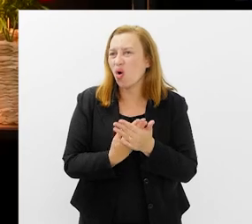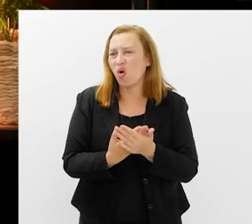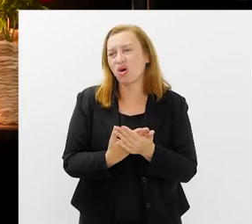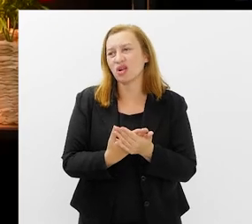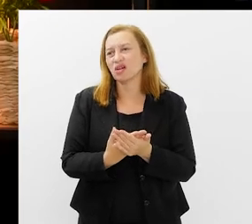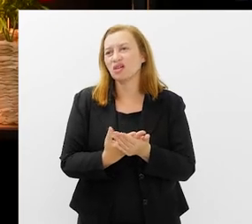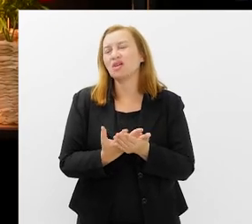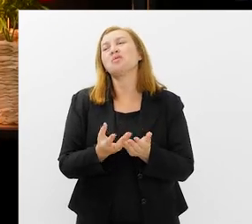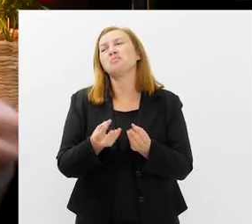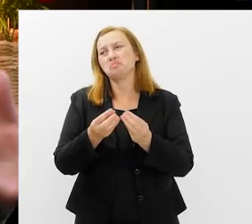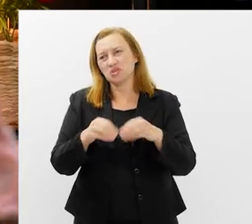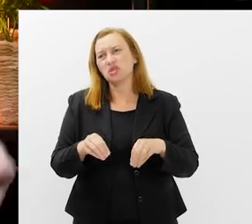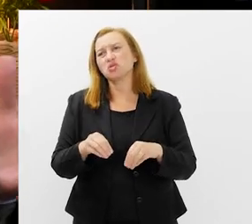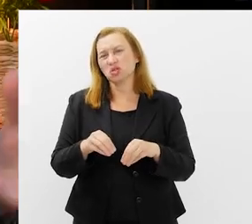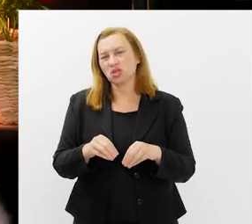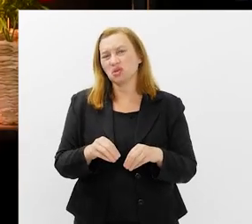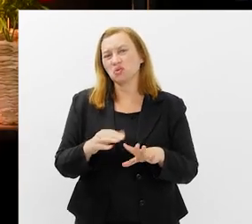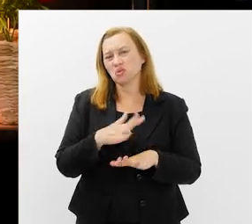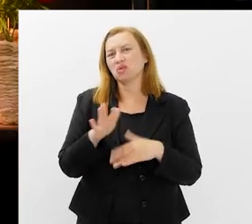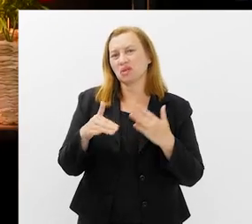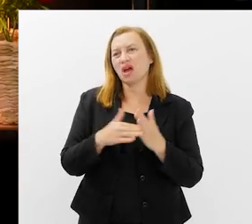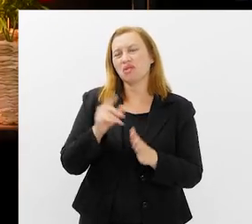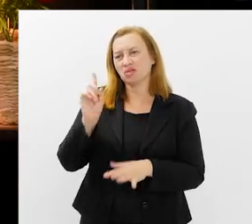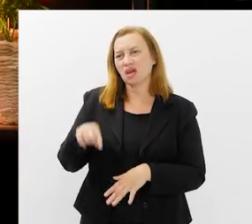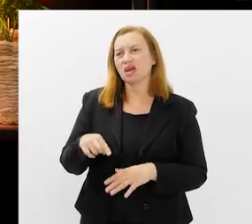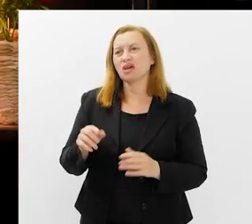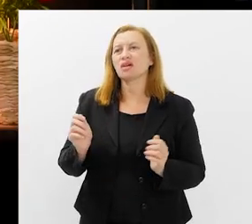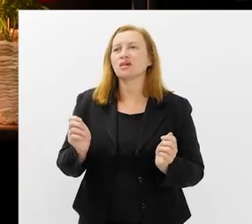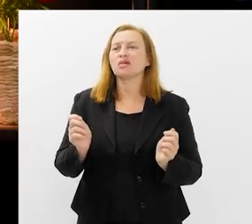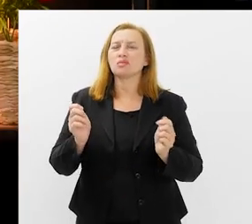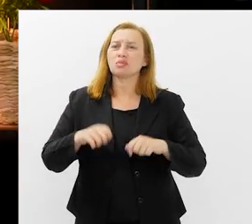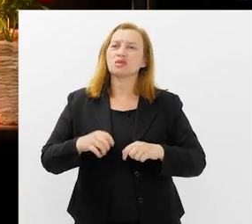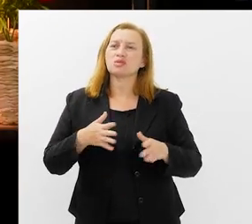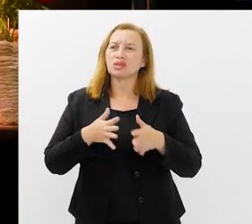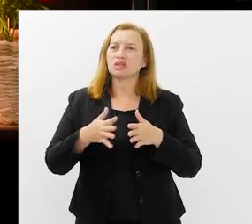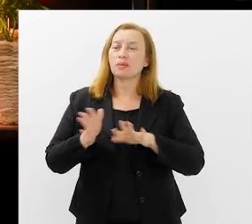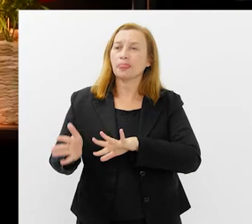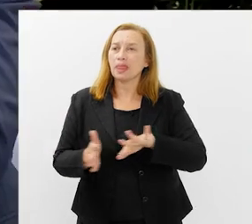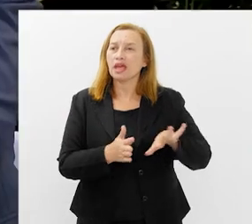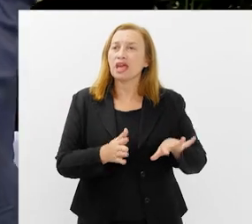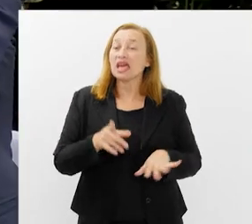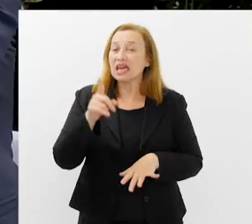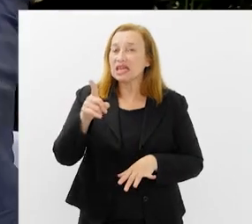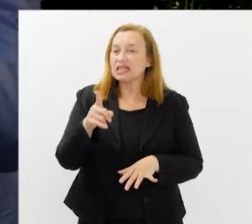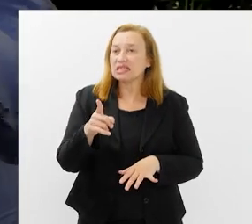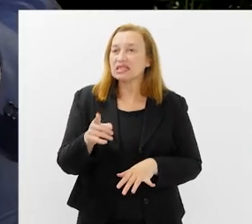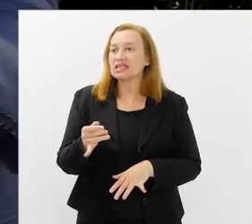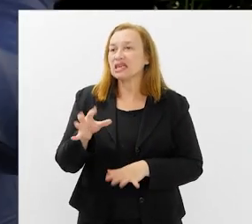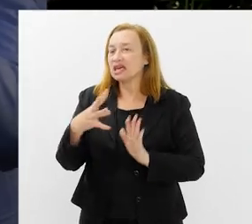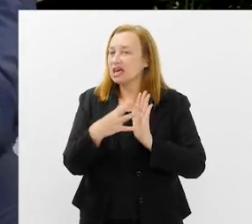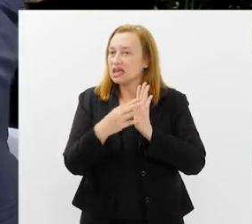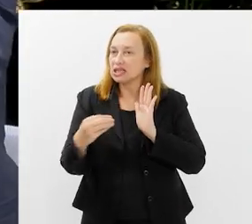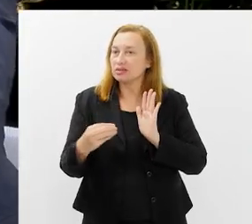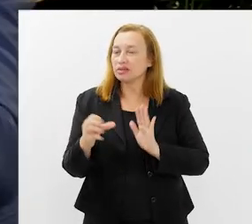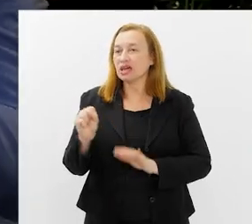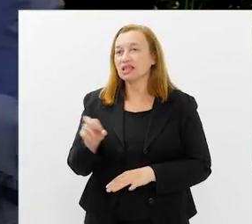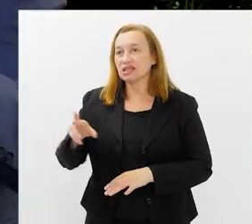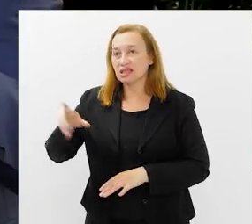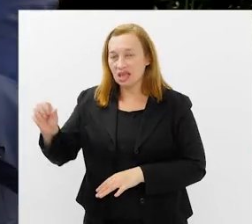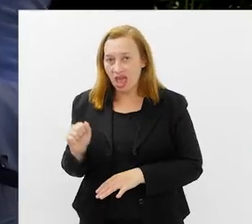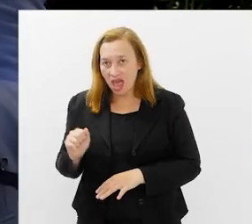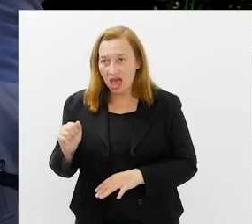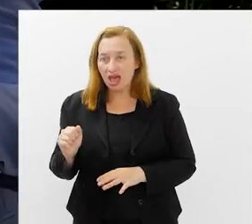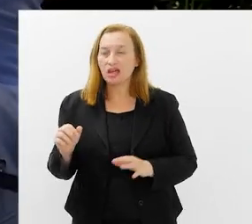ficam sem aquele catálogo básico de direitos essenciais, que possibilita... Pois é, você traz, por exemplo, esse exemplo da Serra, e a gente estava